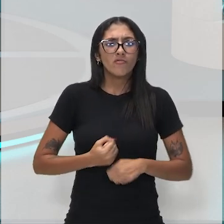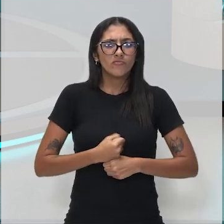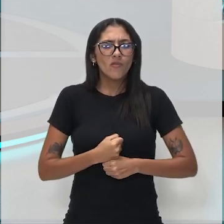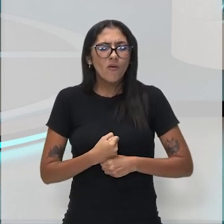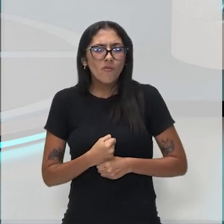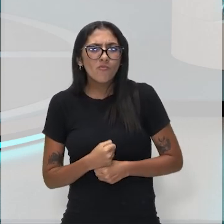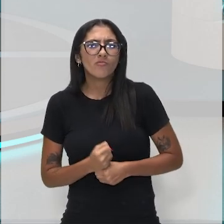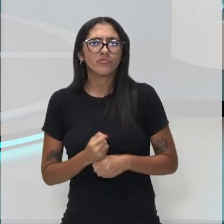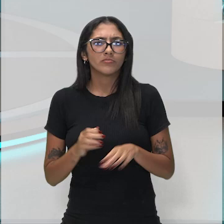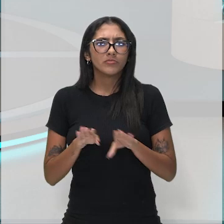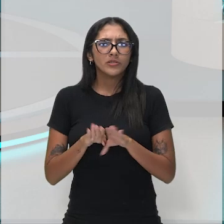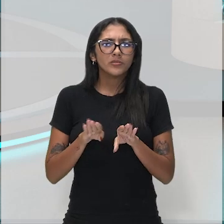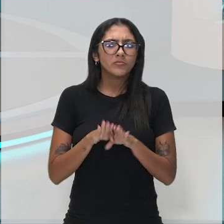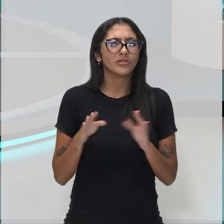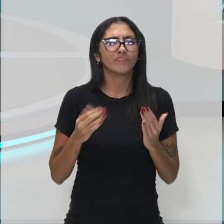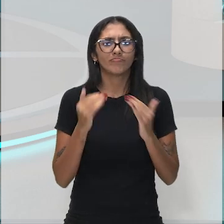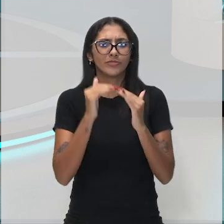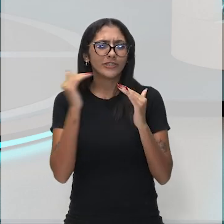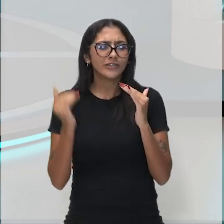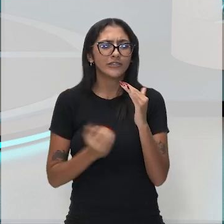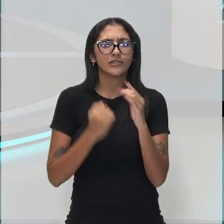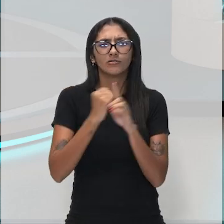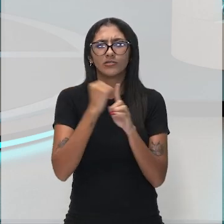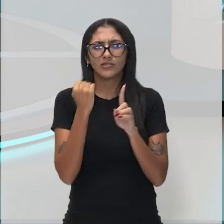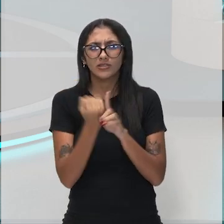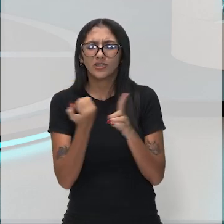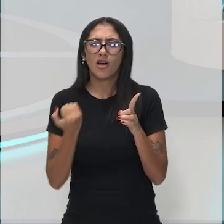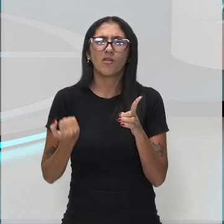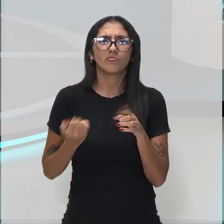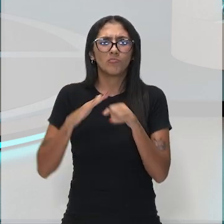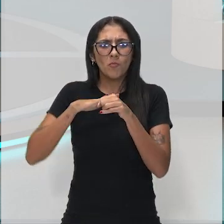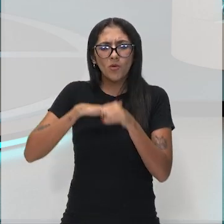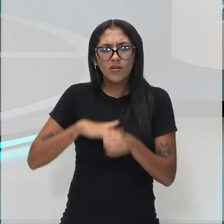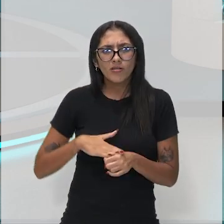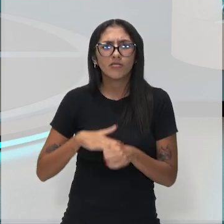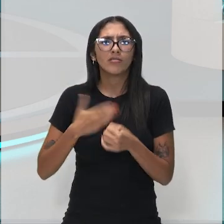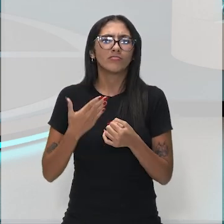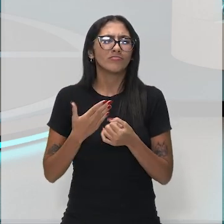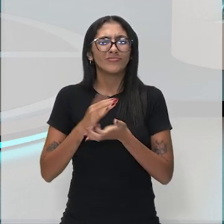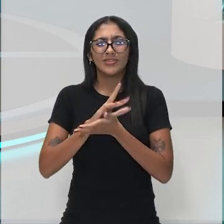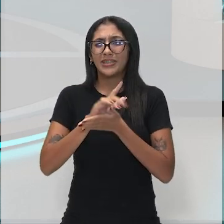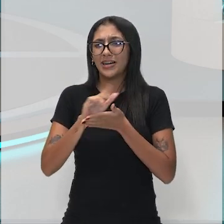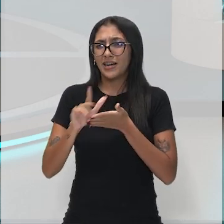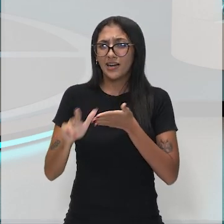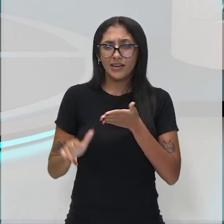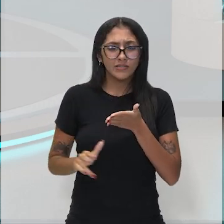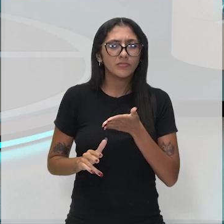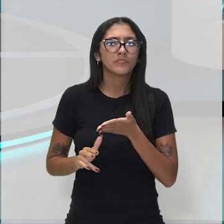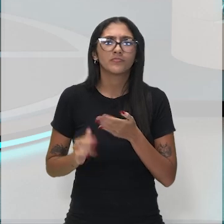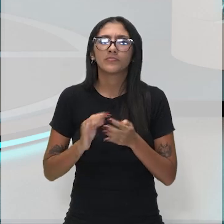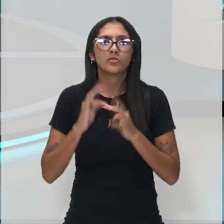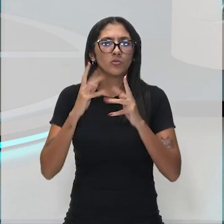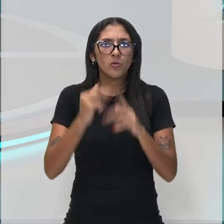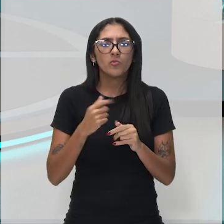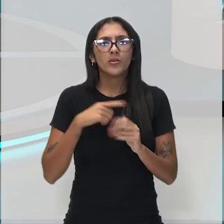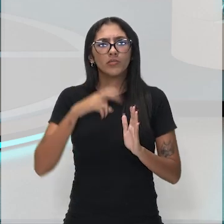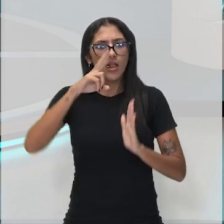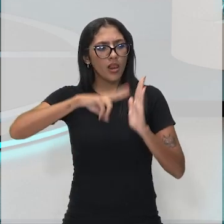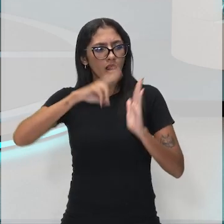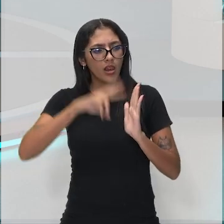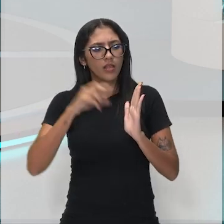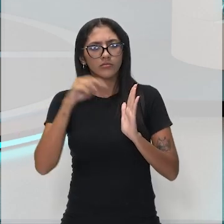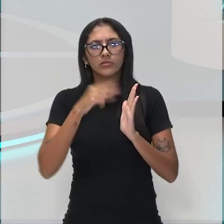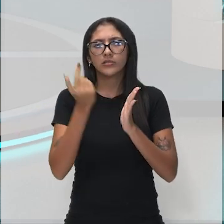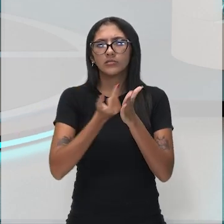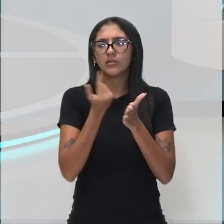passaram por situações de desigualdade, sofreram abusos, sofreram injustiças, e tudo isso é retratado na obra O